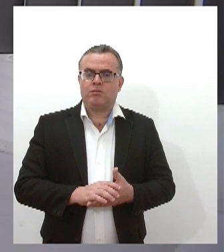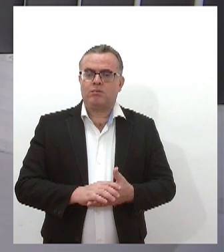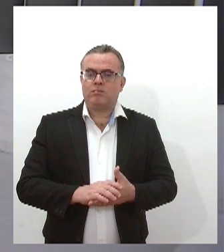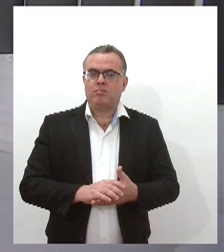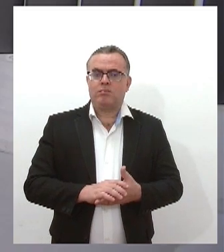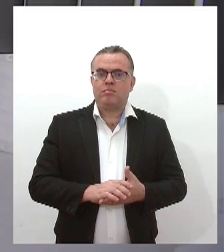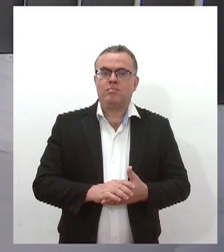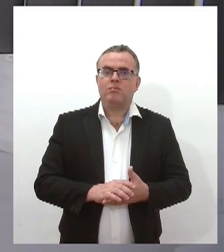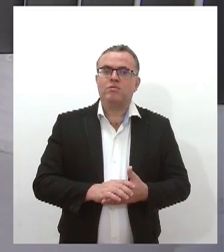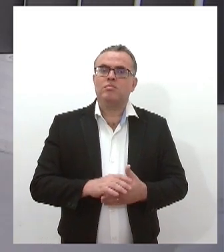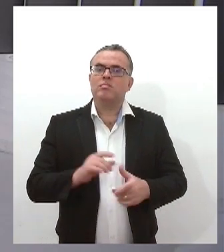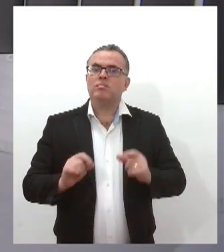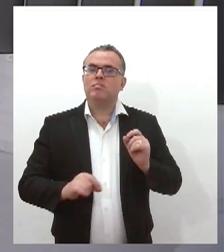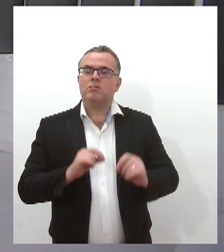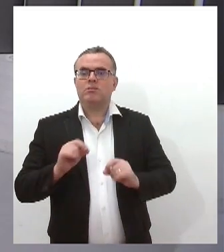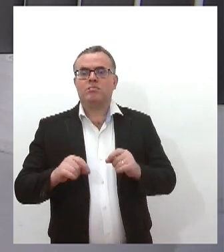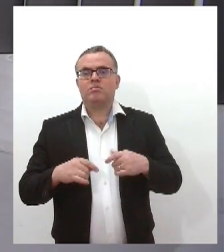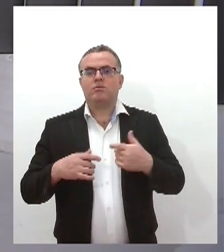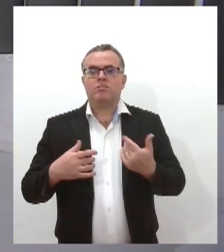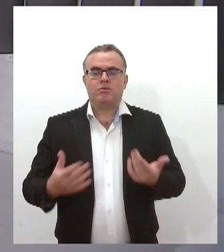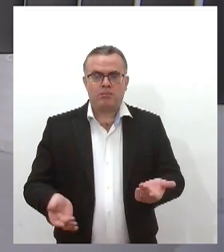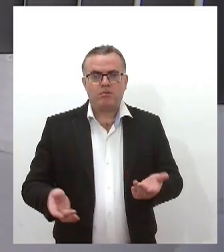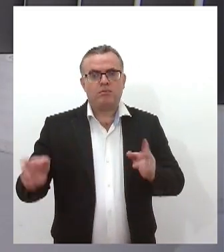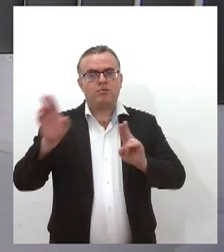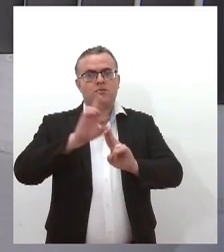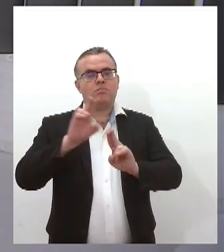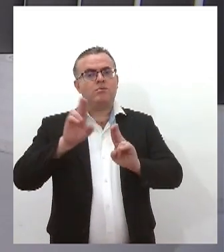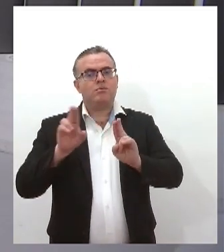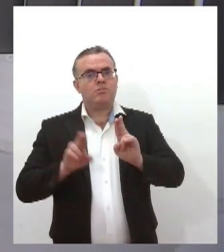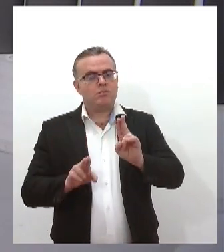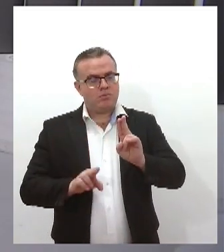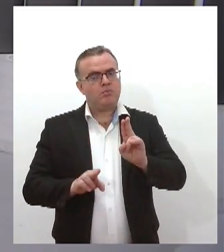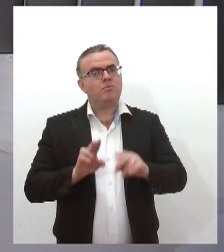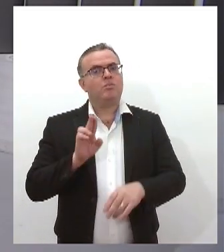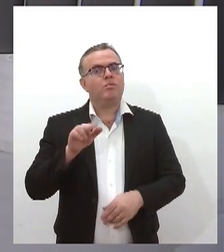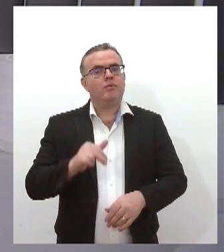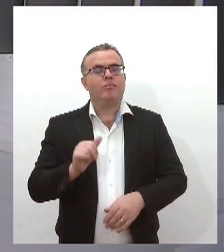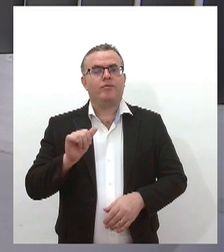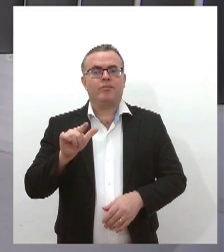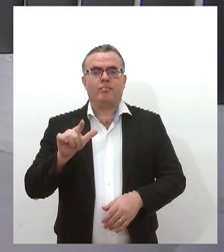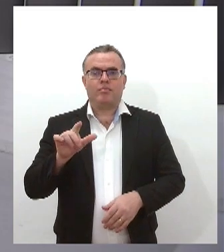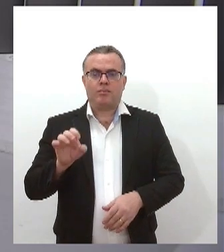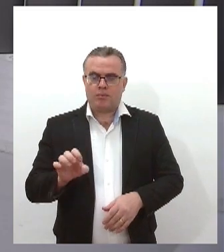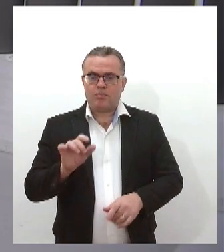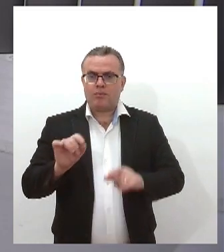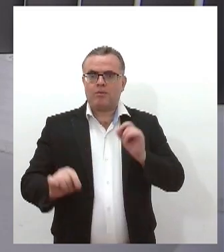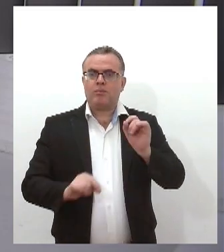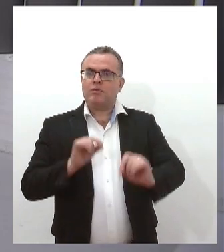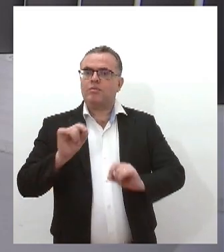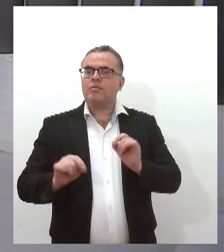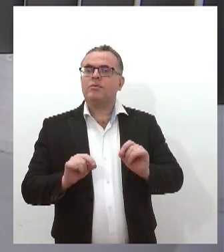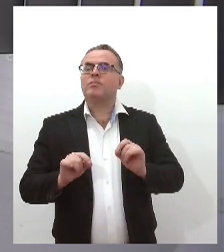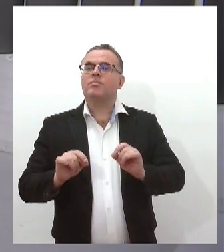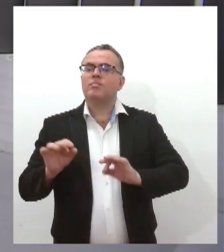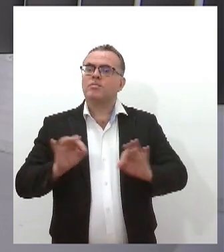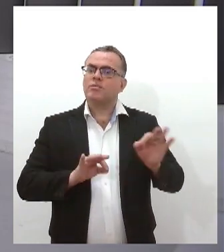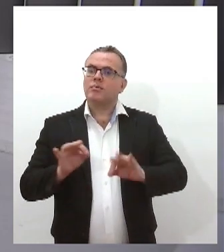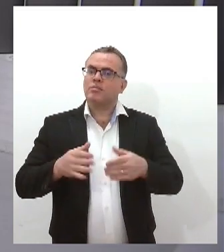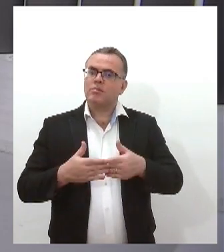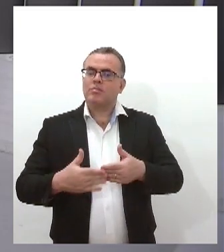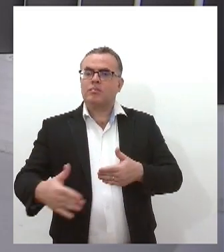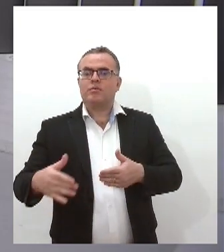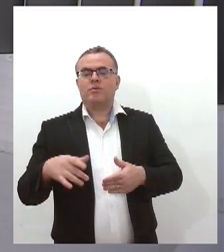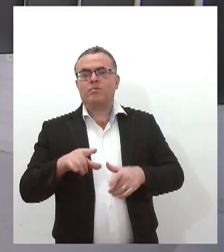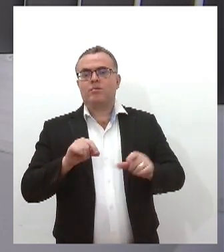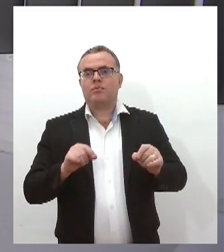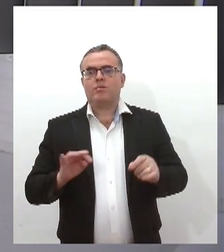A União Nacional dos Legisladores e Legislativos Estaduais, a UNALE, elegeu no último mês os parlamentares que vão compor as